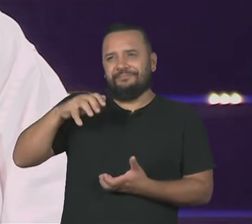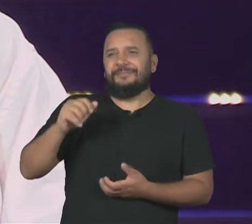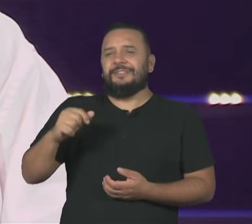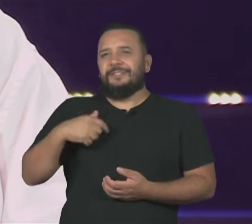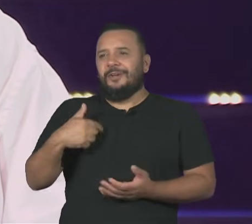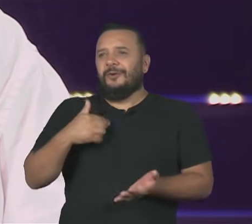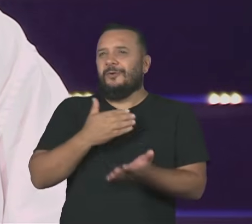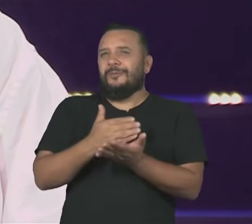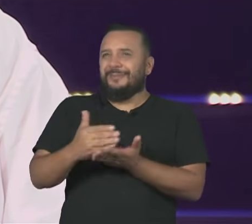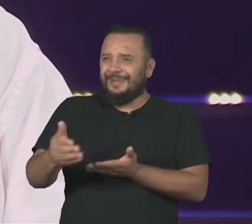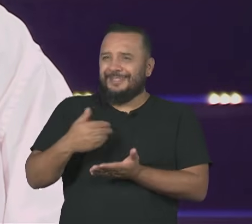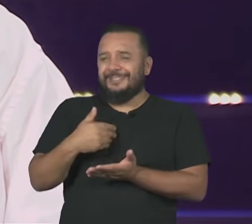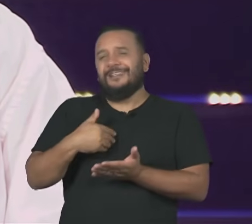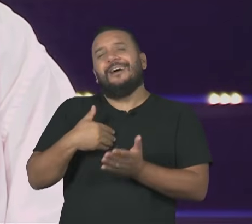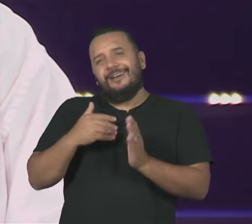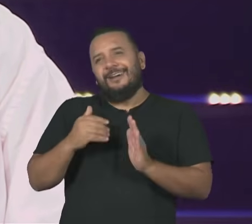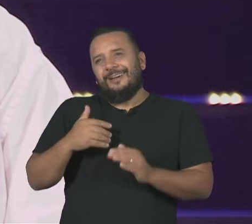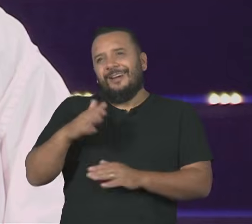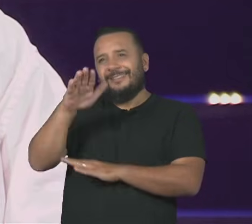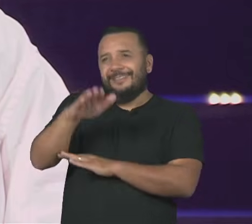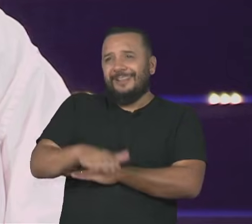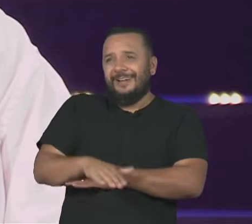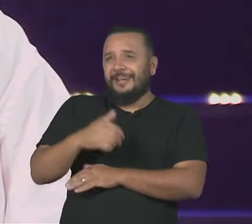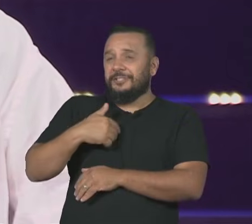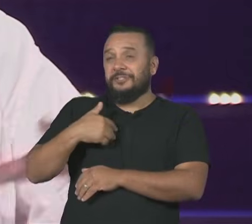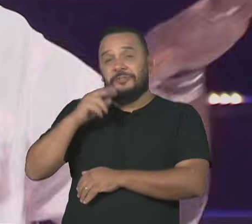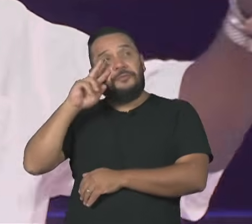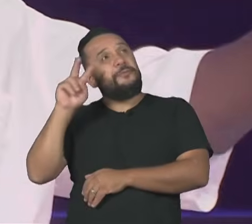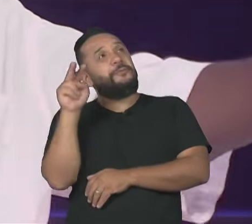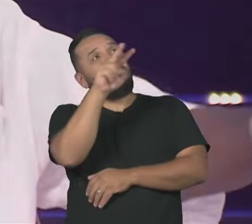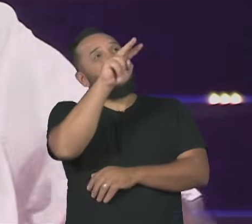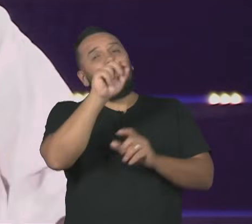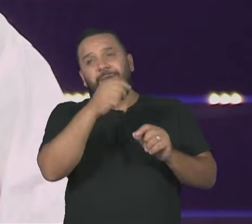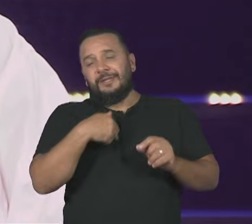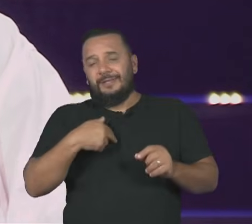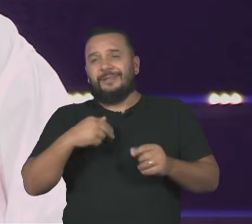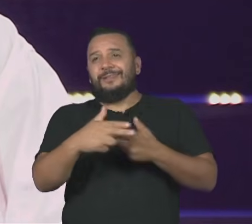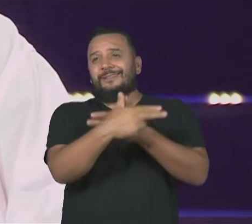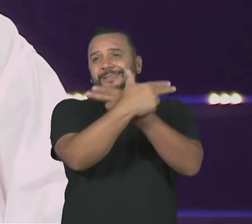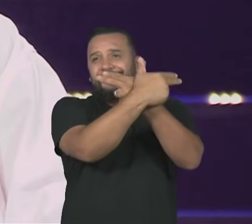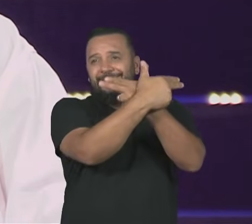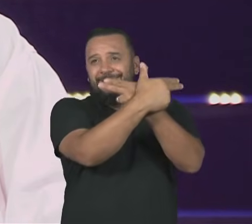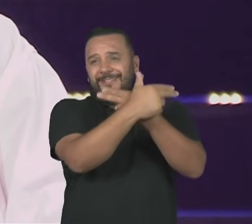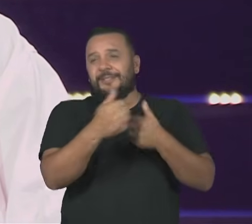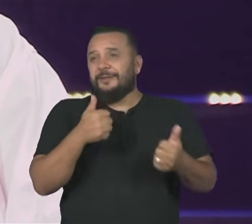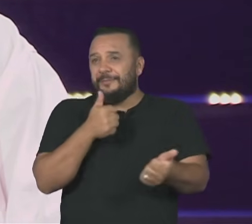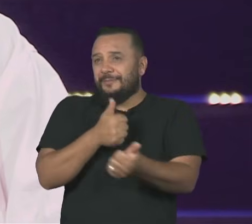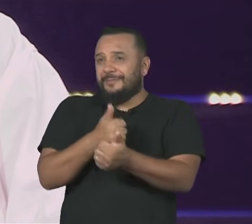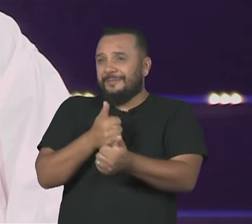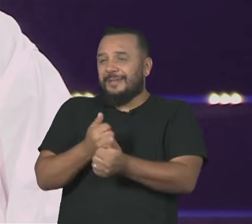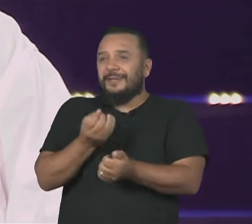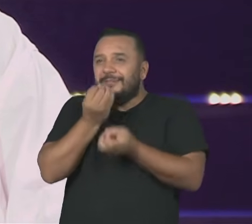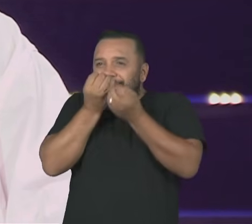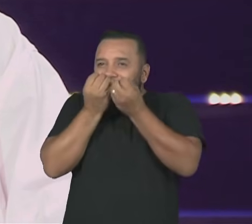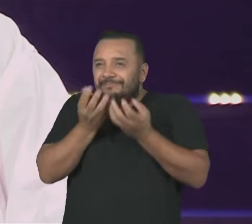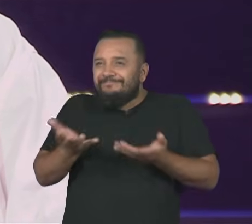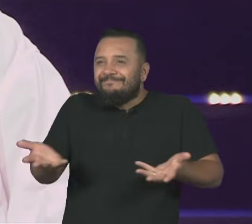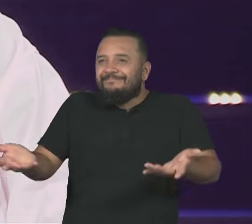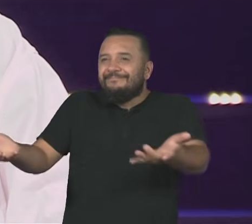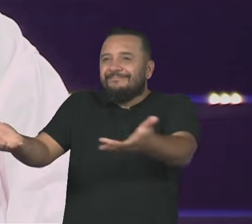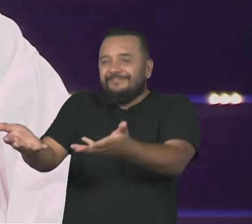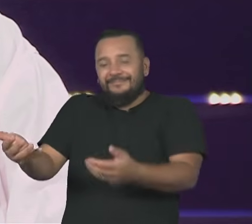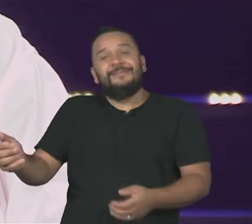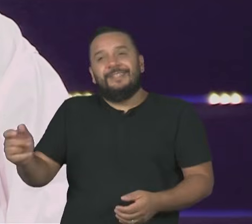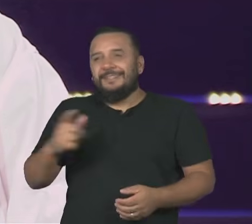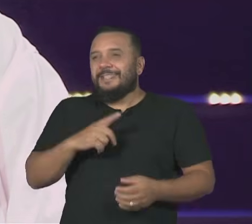começa cedinho, tem ali uma vista linda do Cristo, do ladinho do Jardim Botânico, parece que a gente está dentro da floresta, fazendo um show